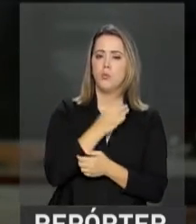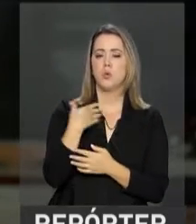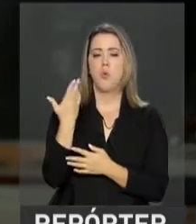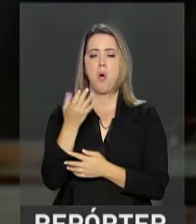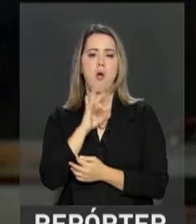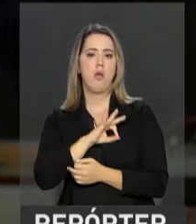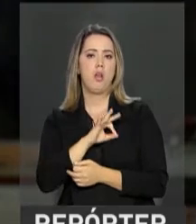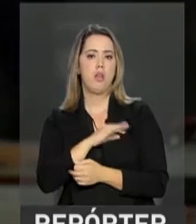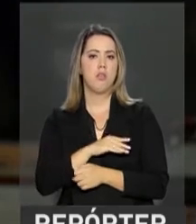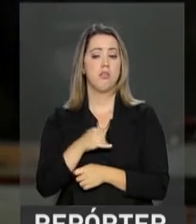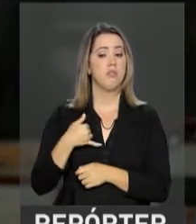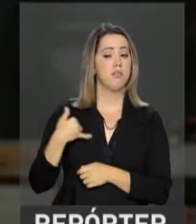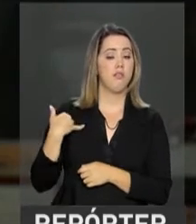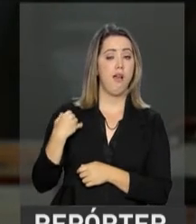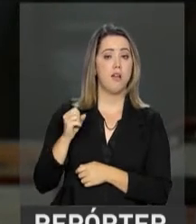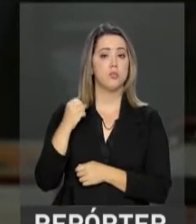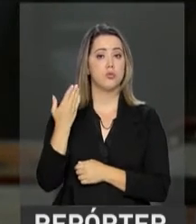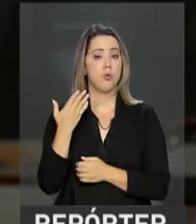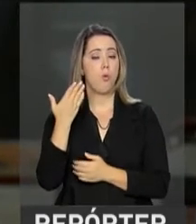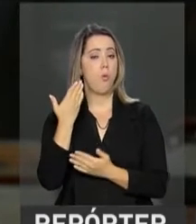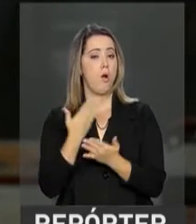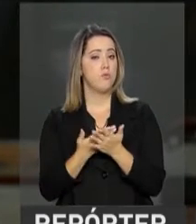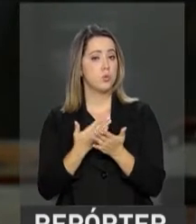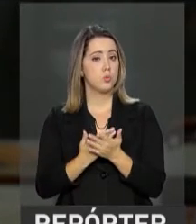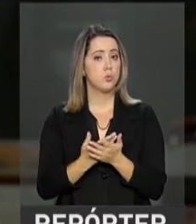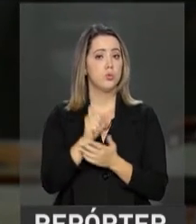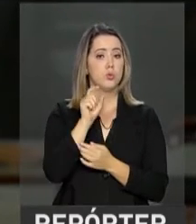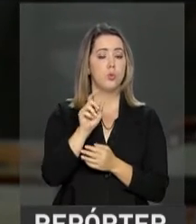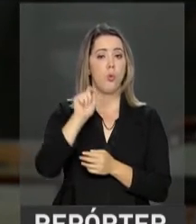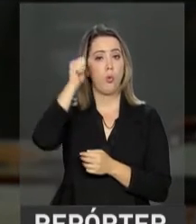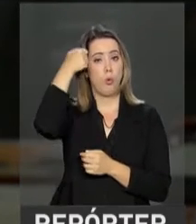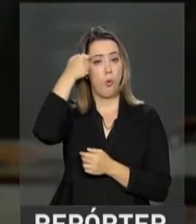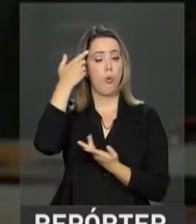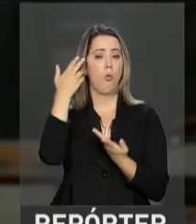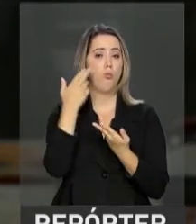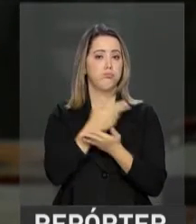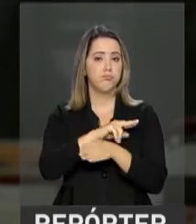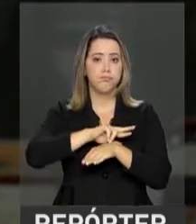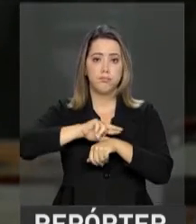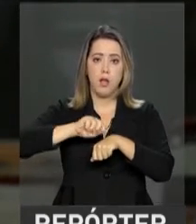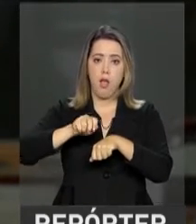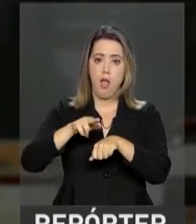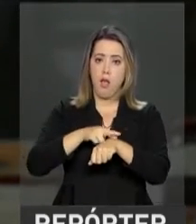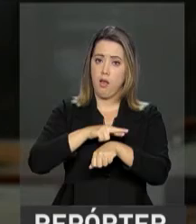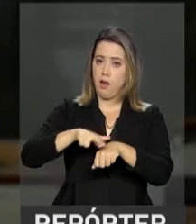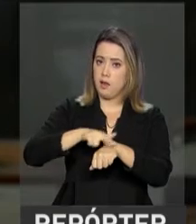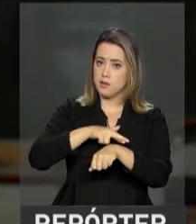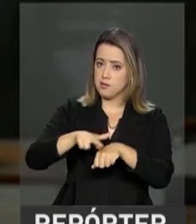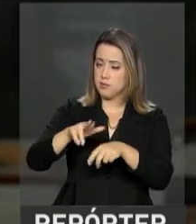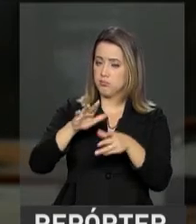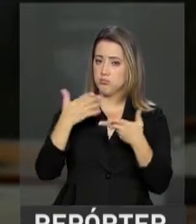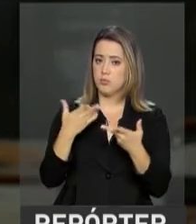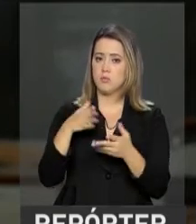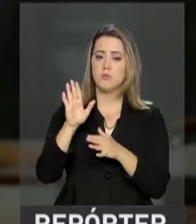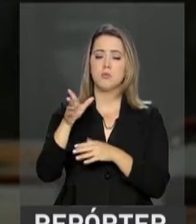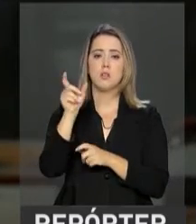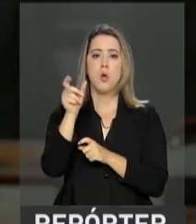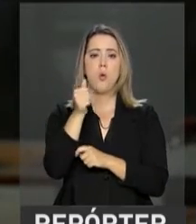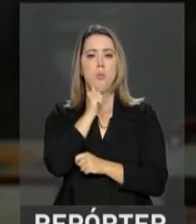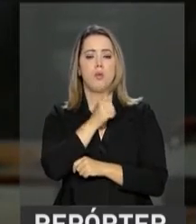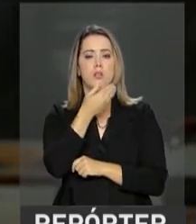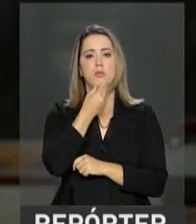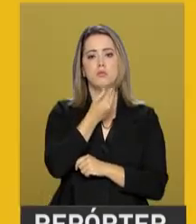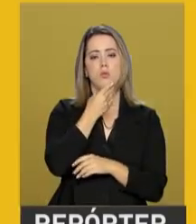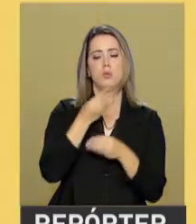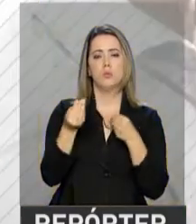faixa etária nível de escolaridade cor e raça além do gênero e da formalização da mão de obra no